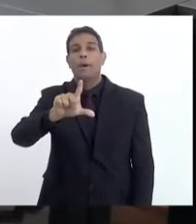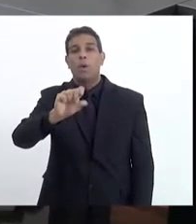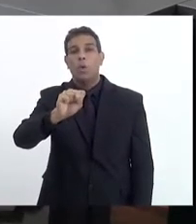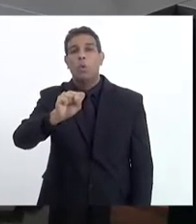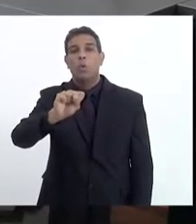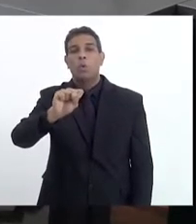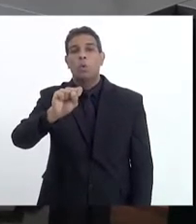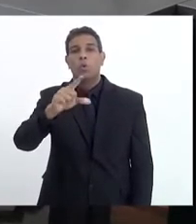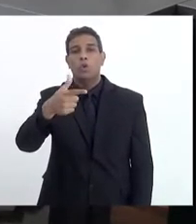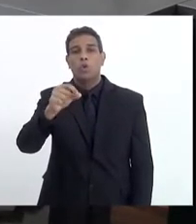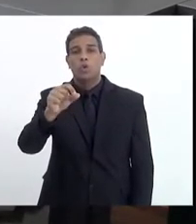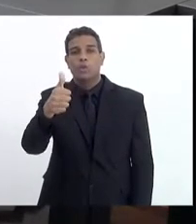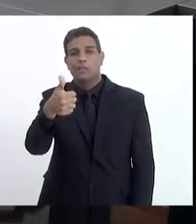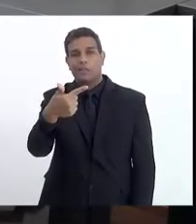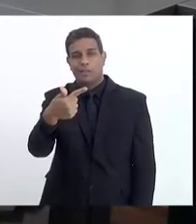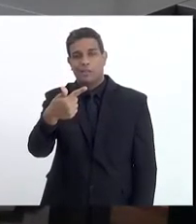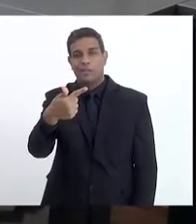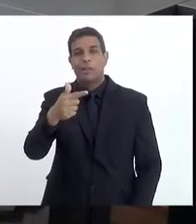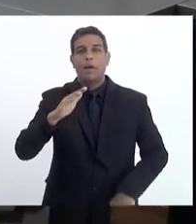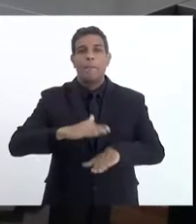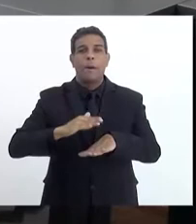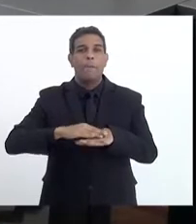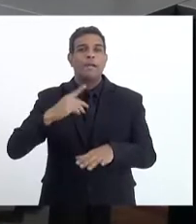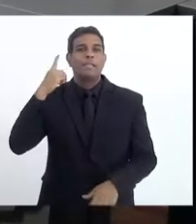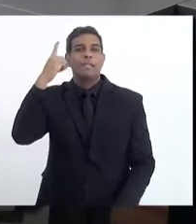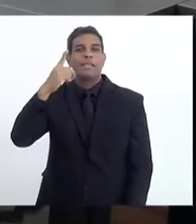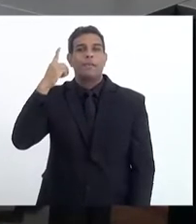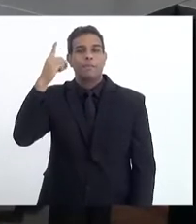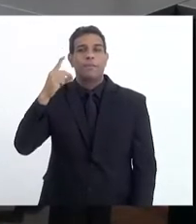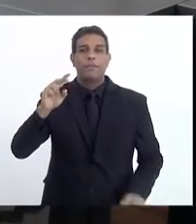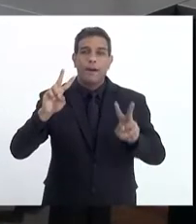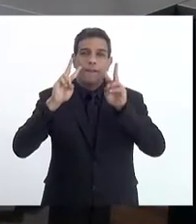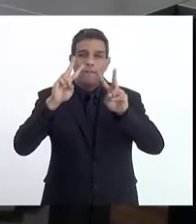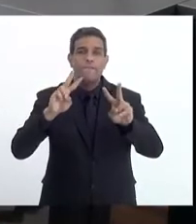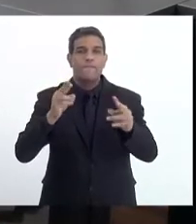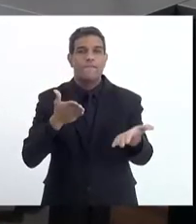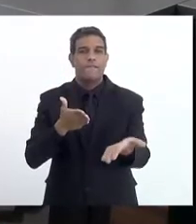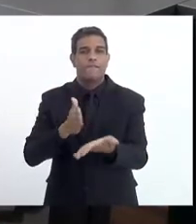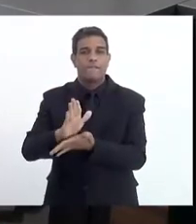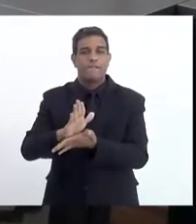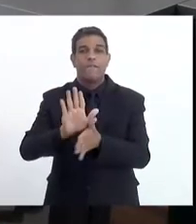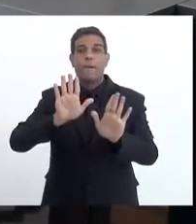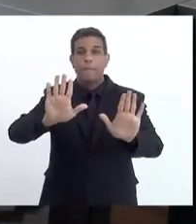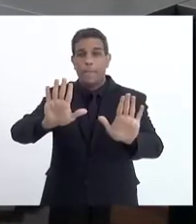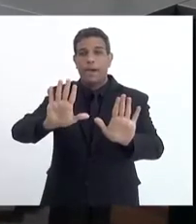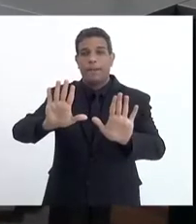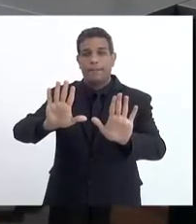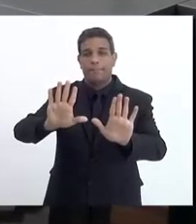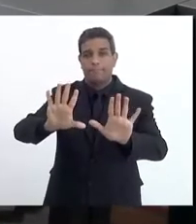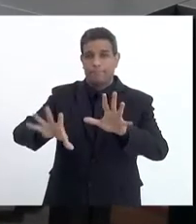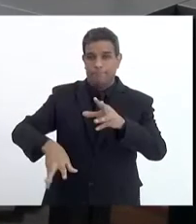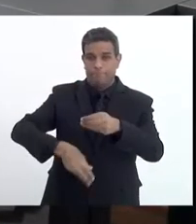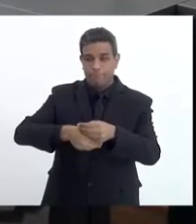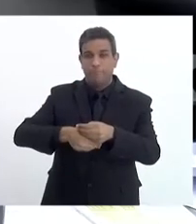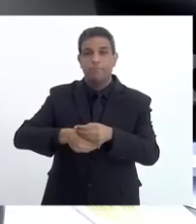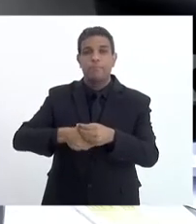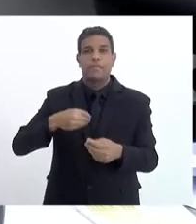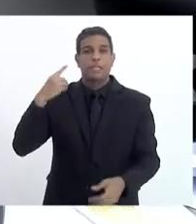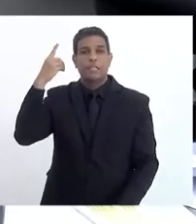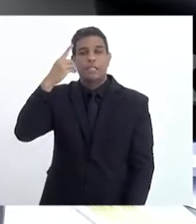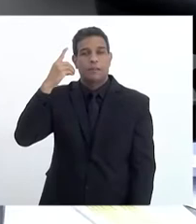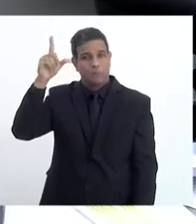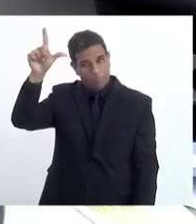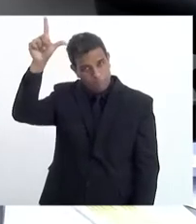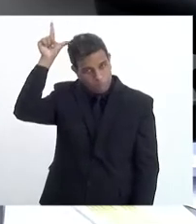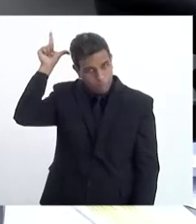1820 de 2020, autoria do deputado capitão Paulo Teixeira, parecer pela legalidade. Senhor presidente. Deputado Luiz Paulo. Queria apresentar